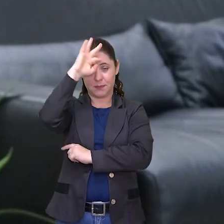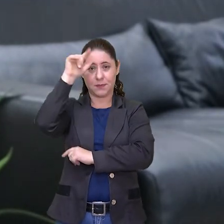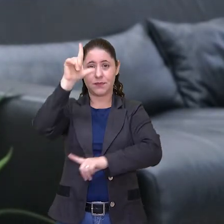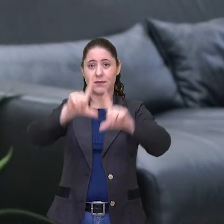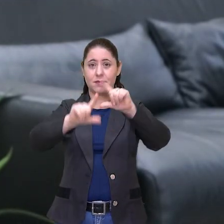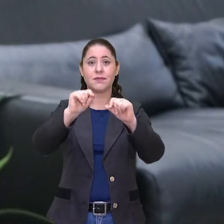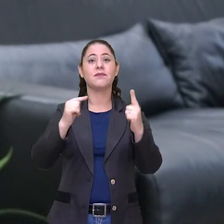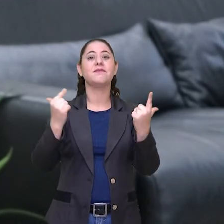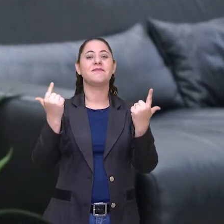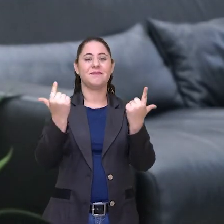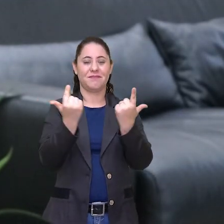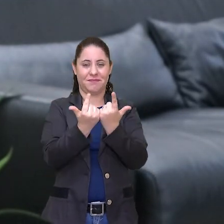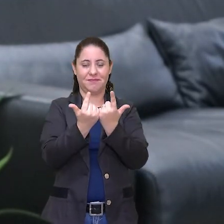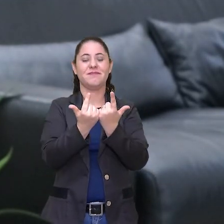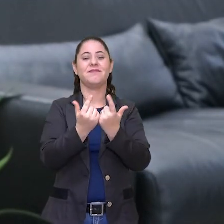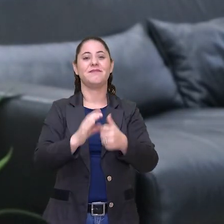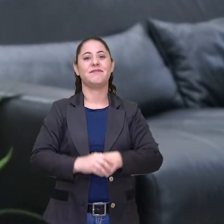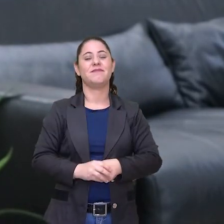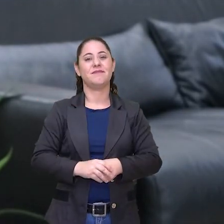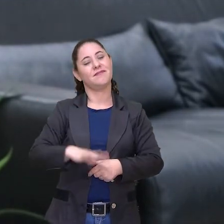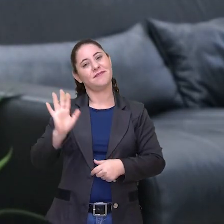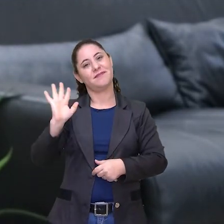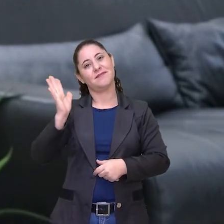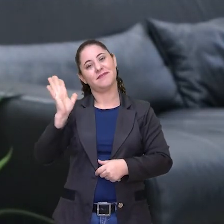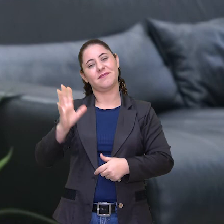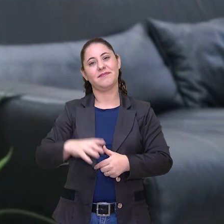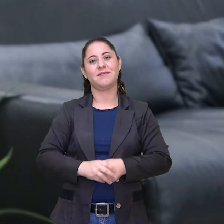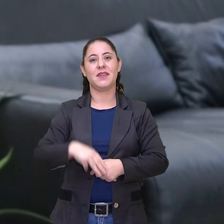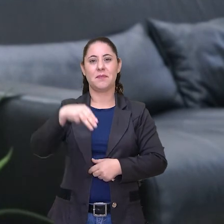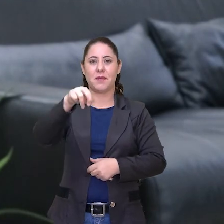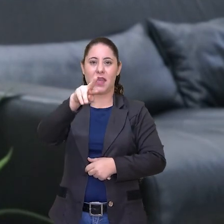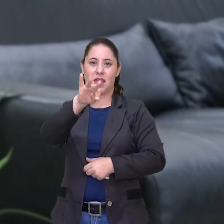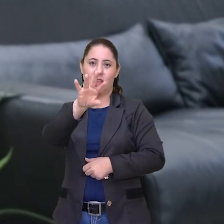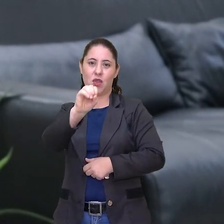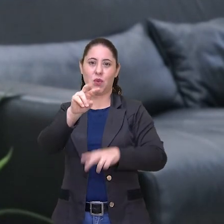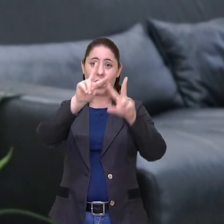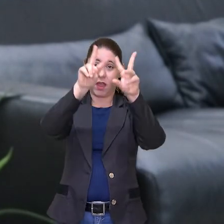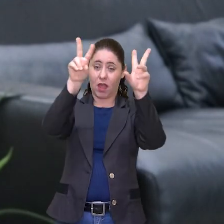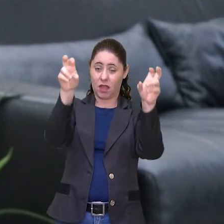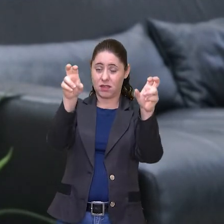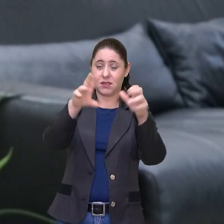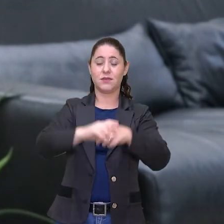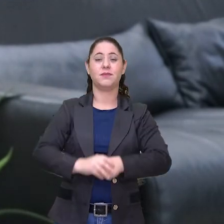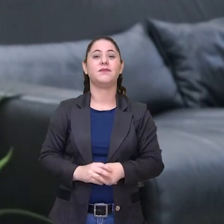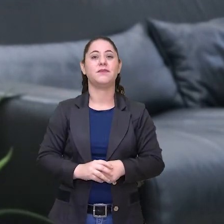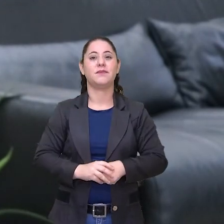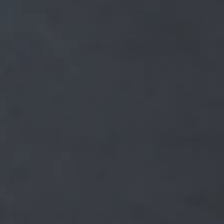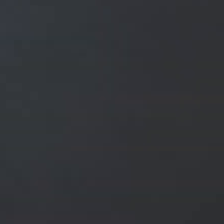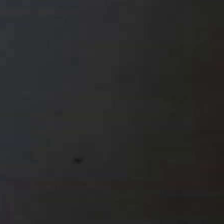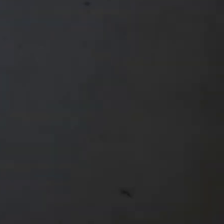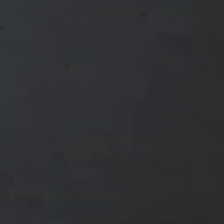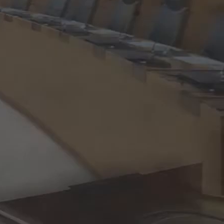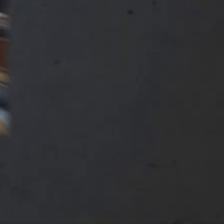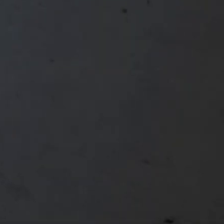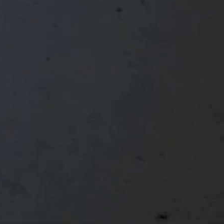Mato Grosso do Sul e da Assembleia Legislativa do Estado. Até o próximo Mérito da Questão.